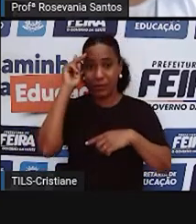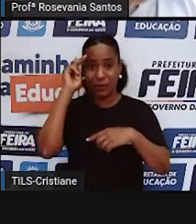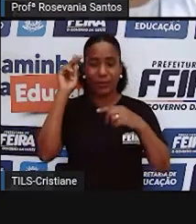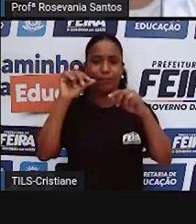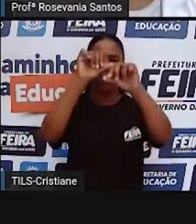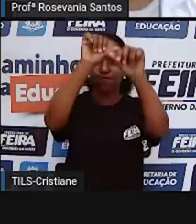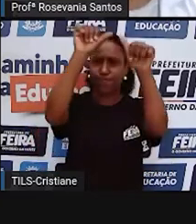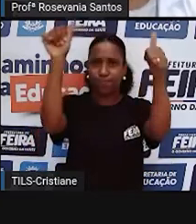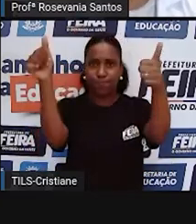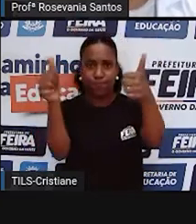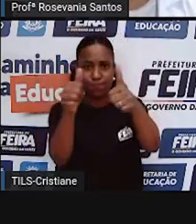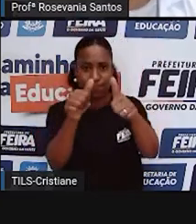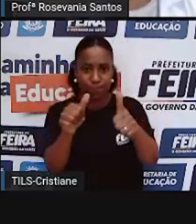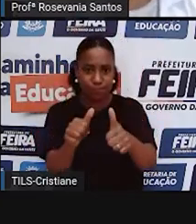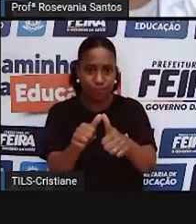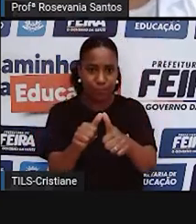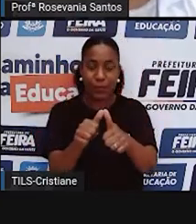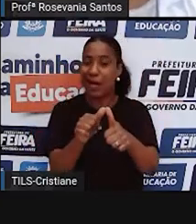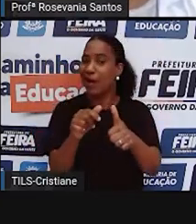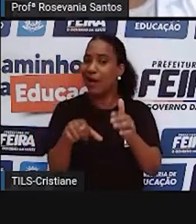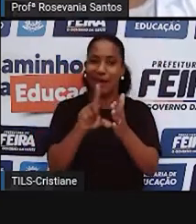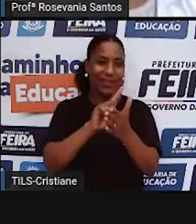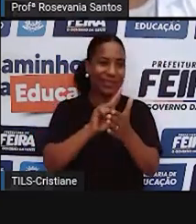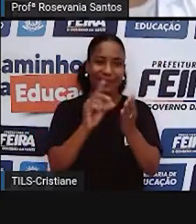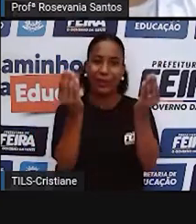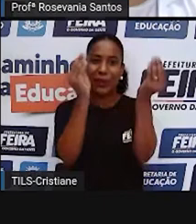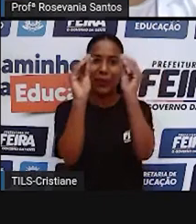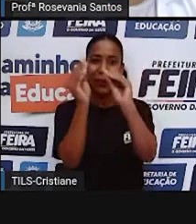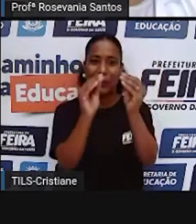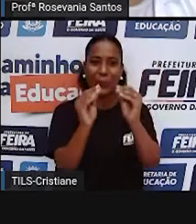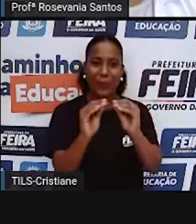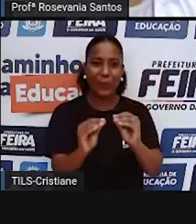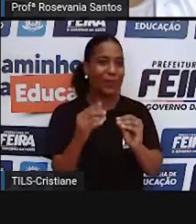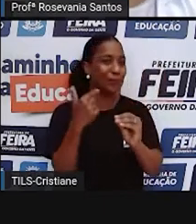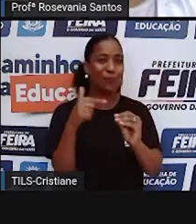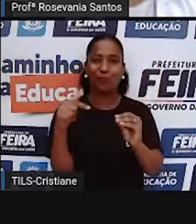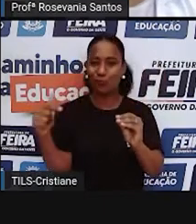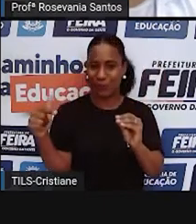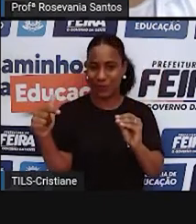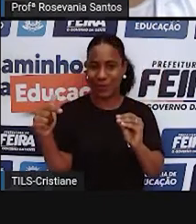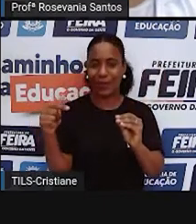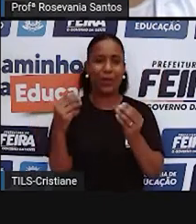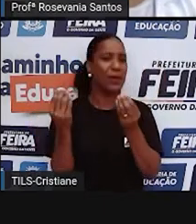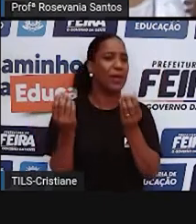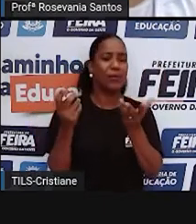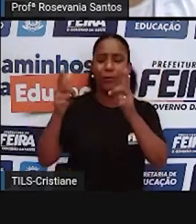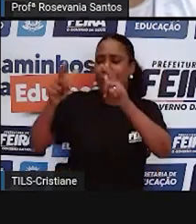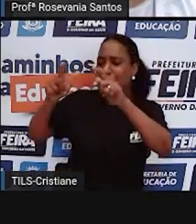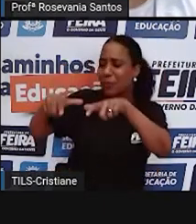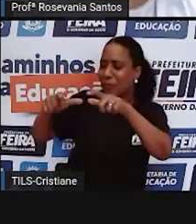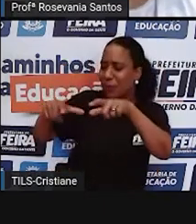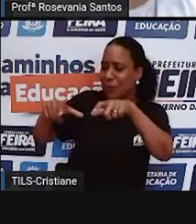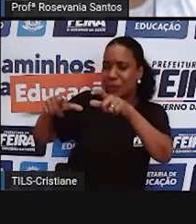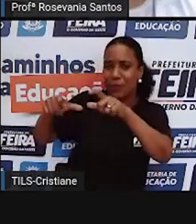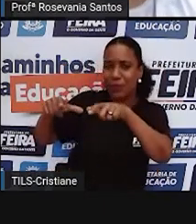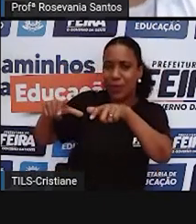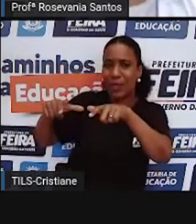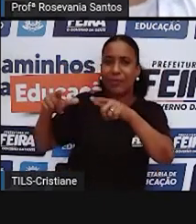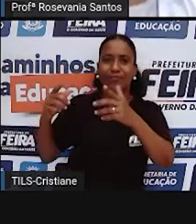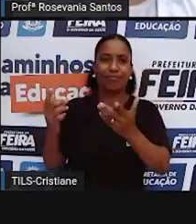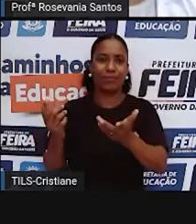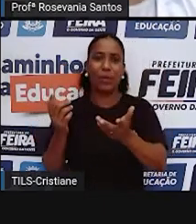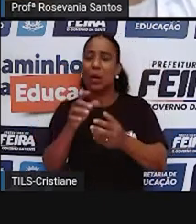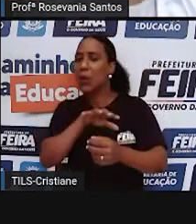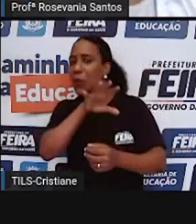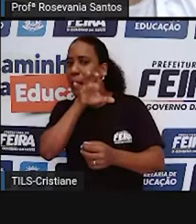sabem, antes era sem escrita, não tinha a escrita. E como é que ia deixar, por exemplo, o local que tinha as melhores casas?